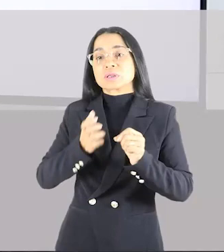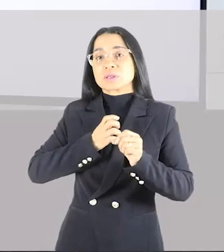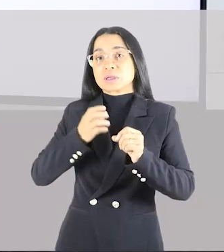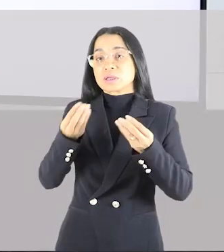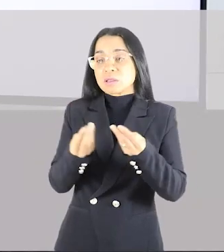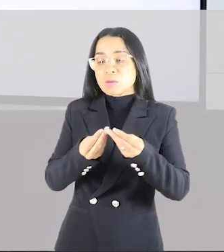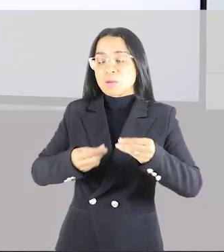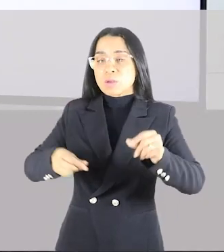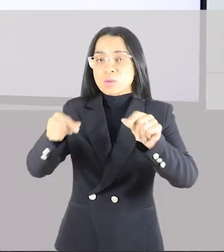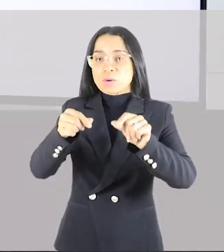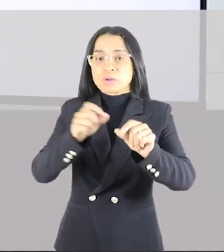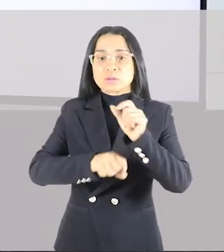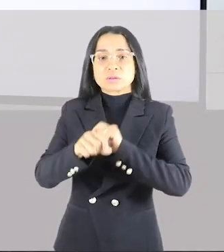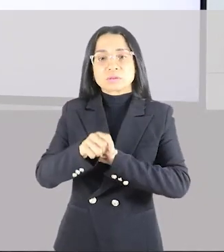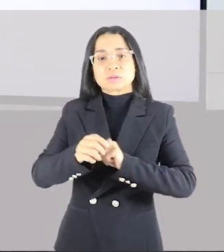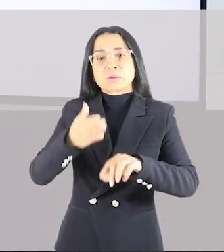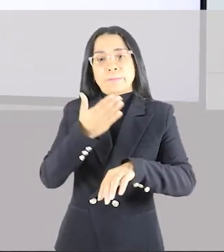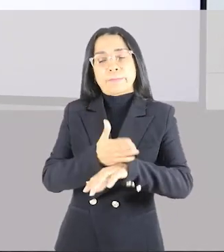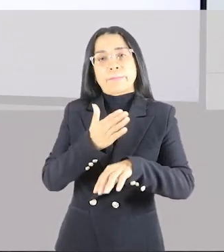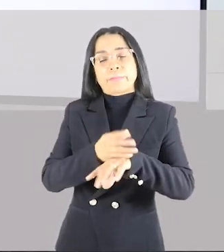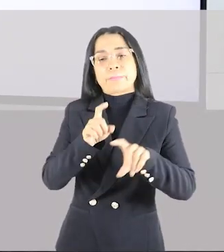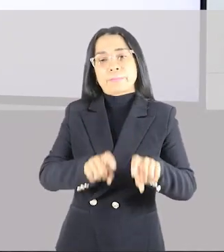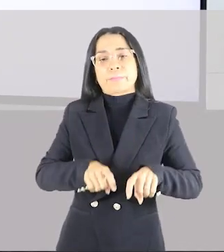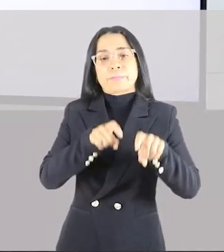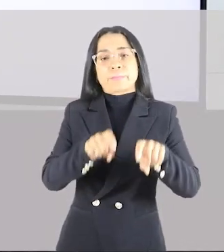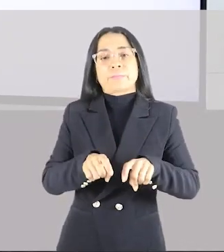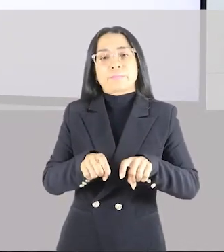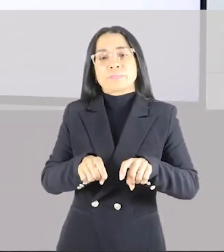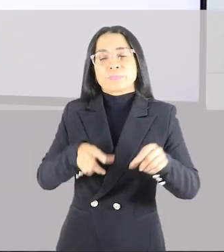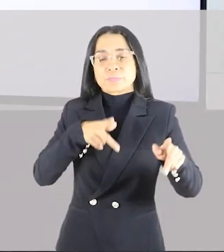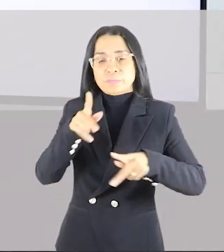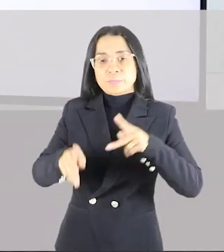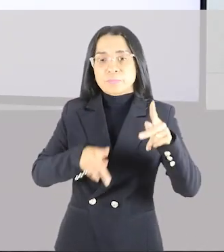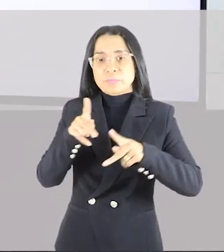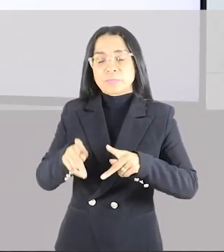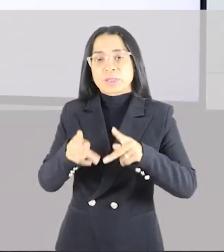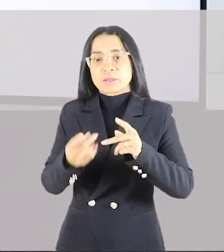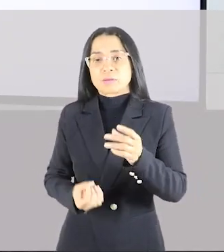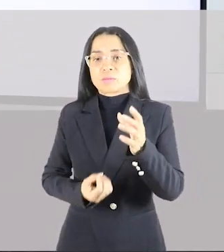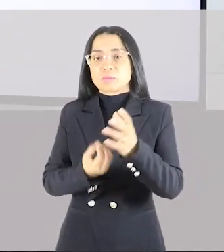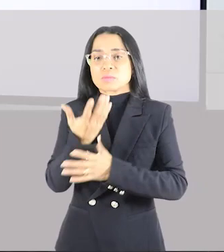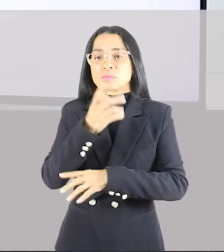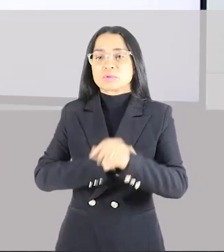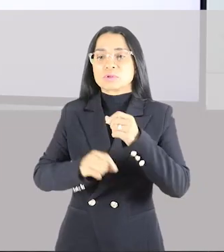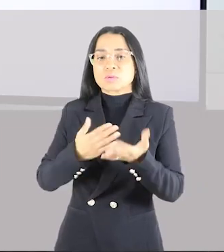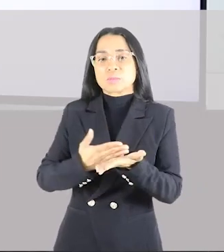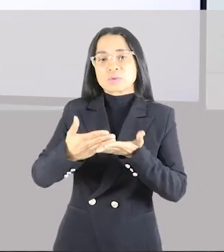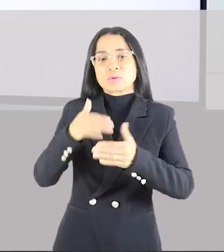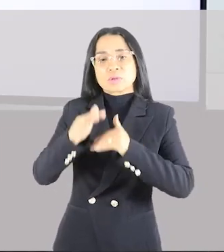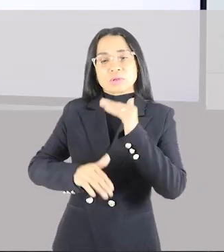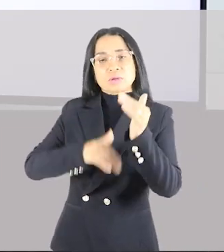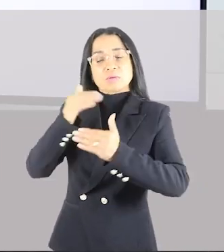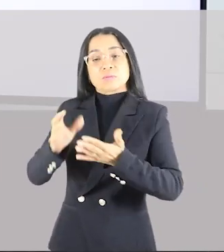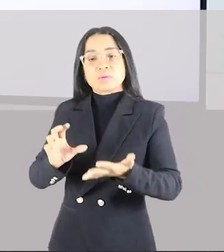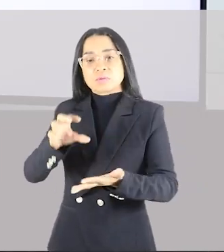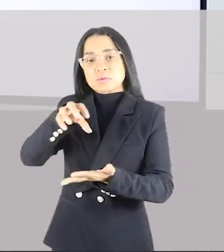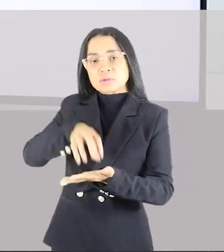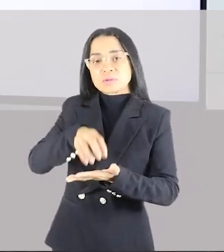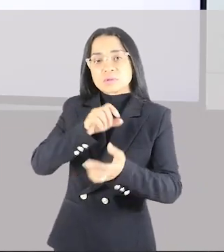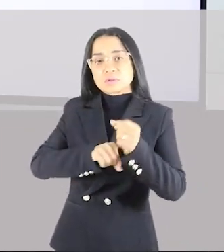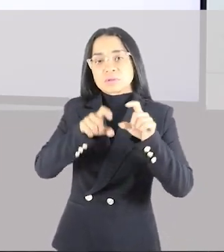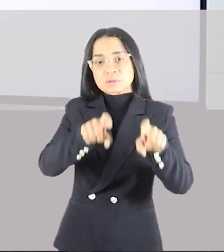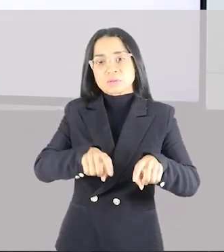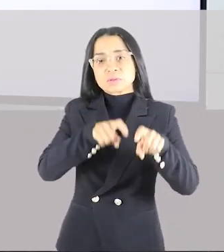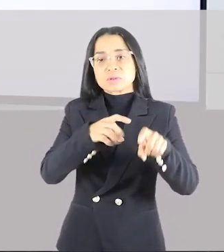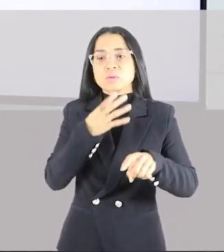civilização egípcia floresceu a partir do desenvolvimento das aldeias agrícolas, conhecida como nomos, liderada por